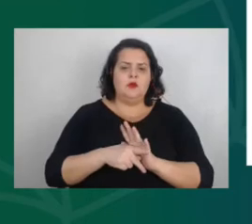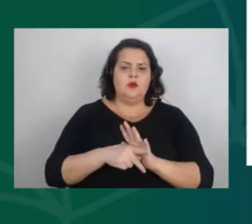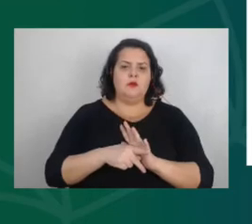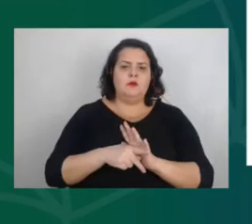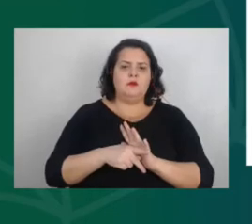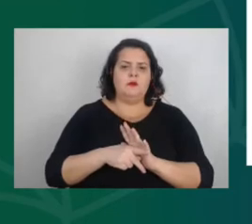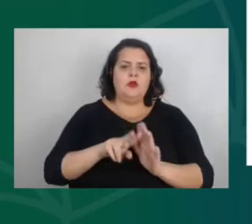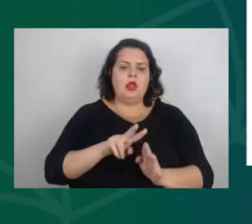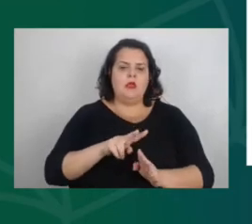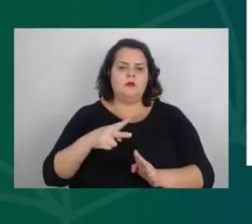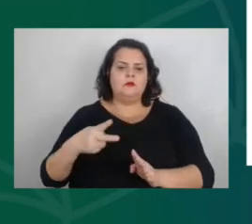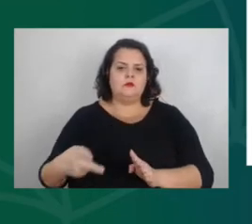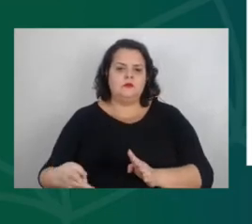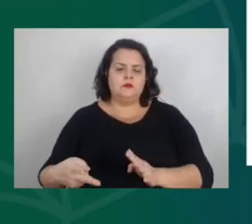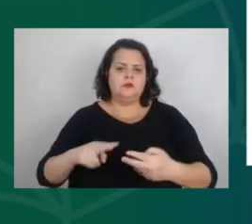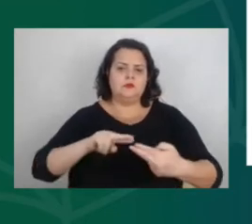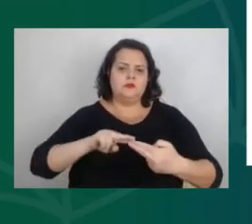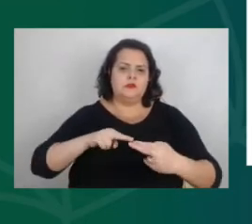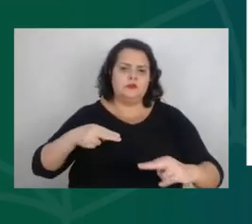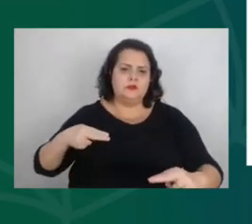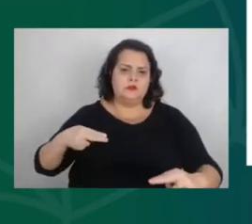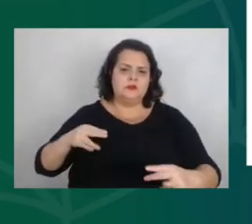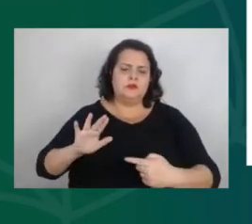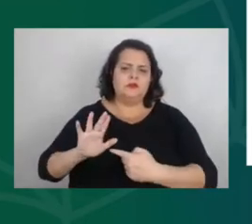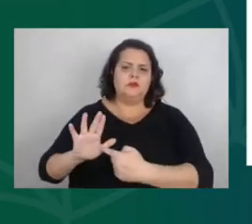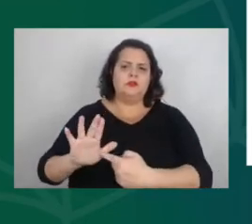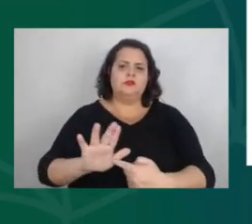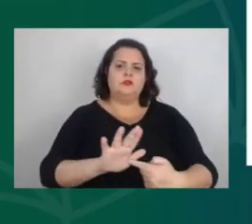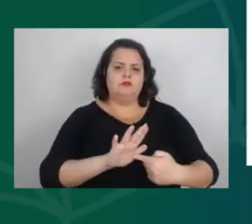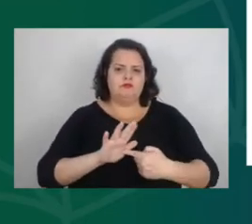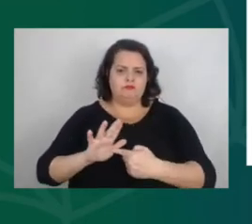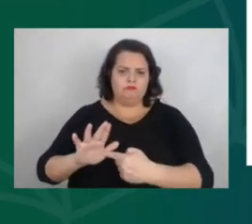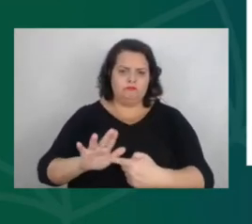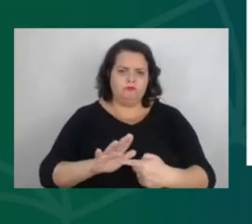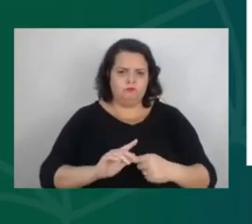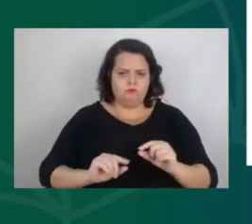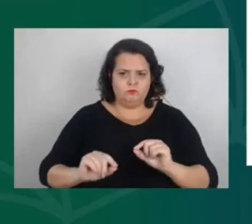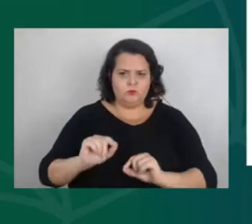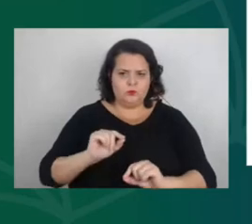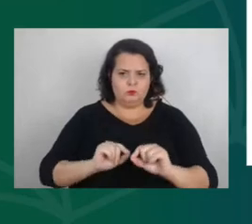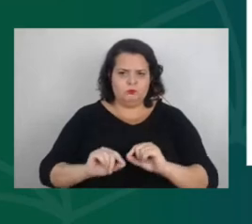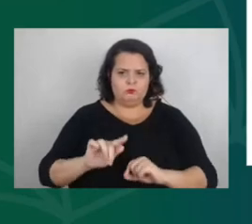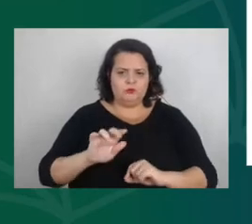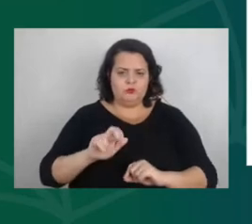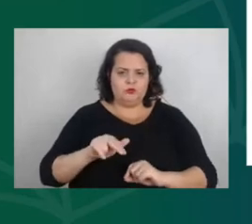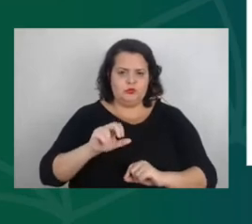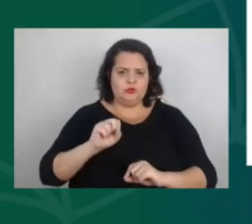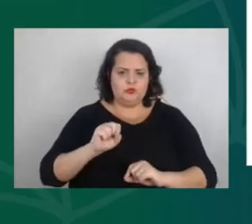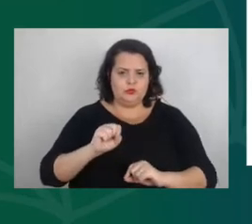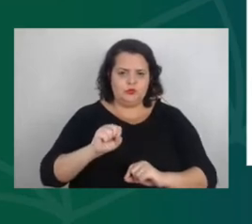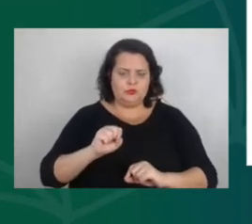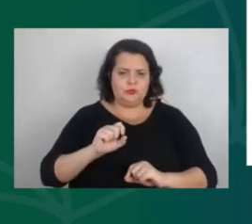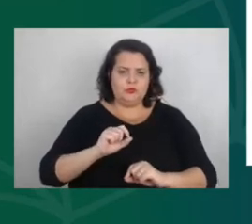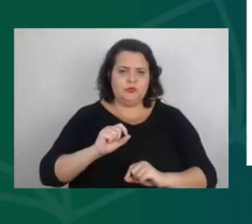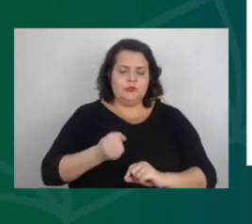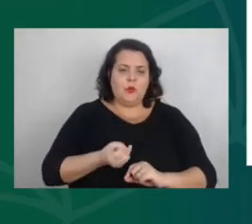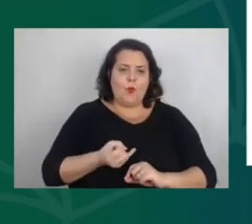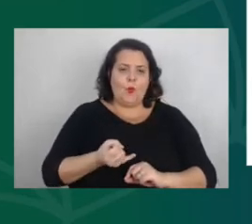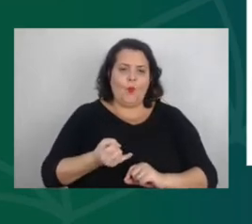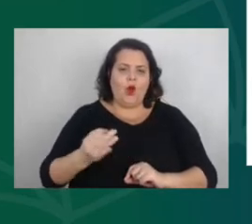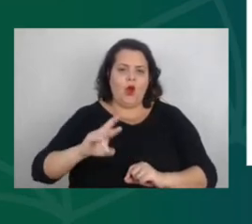apenas a expressão de genes produzindo proteínas em quantidades alteradas.